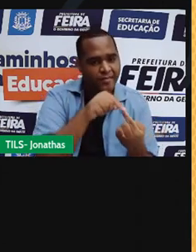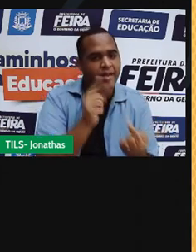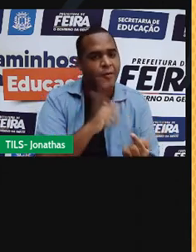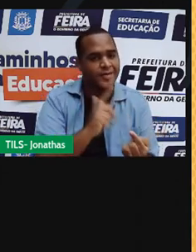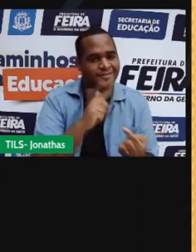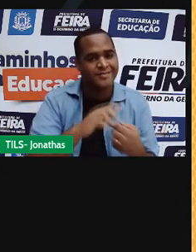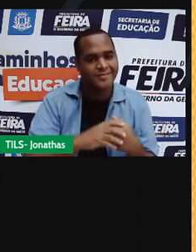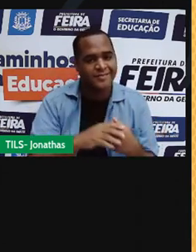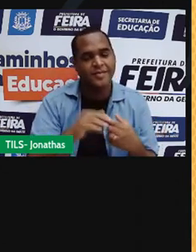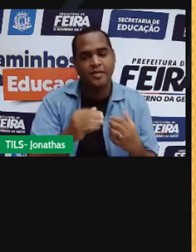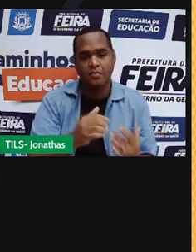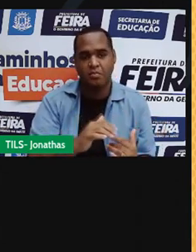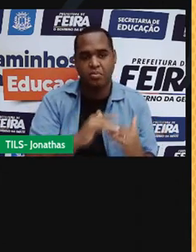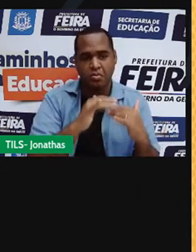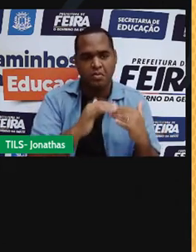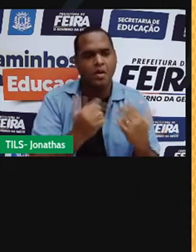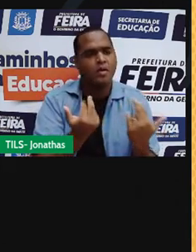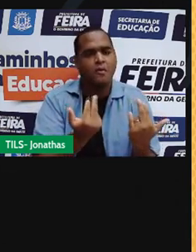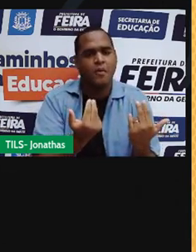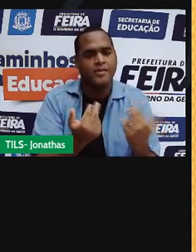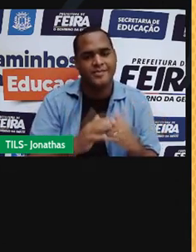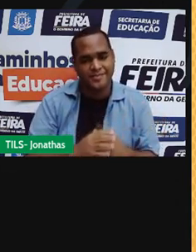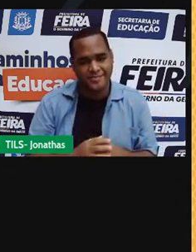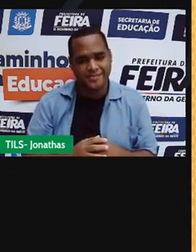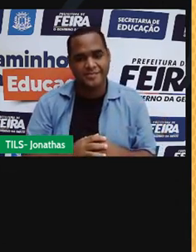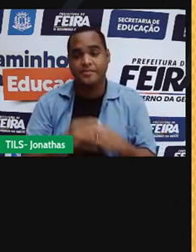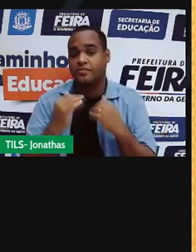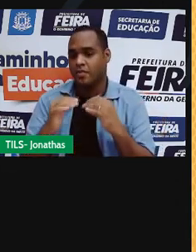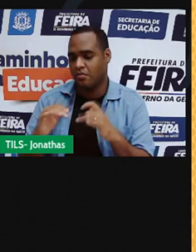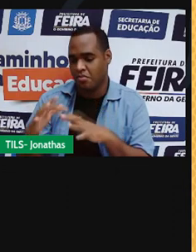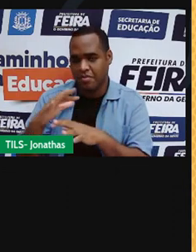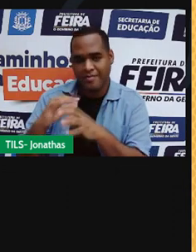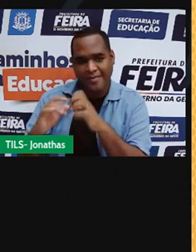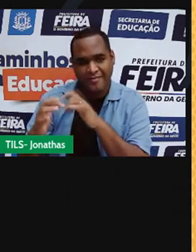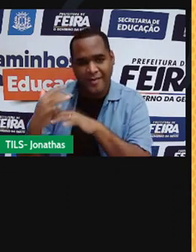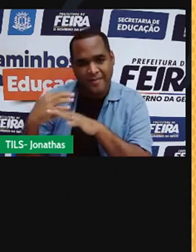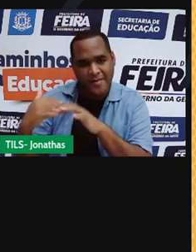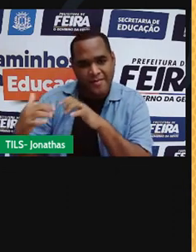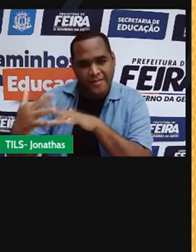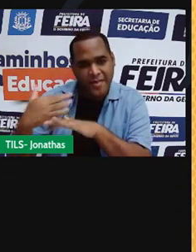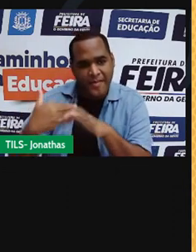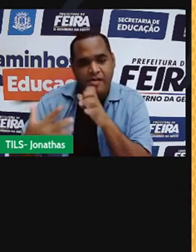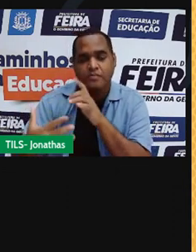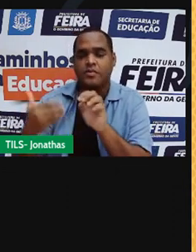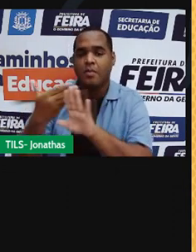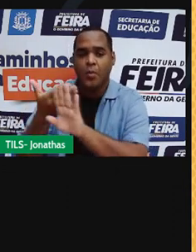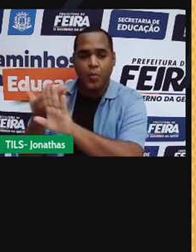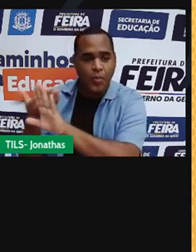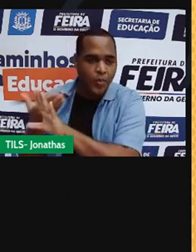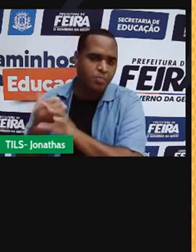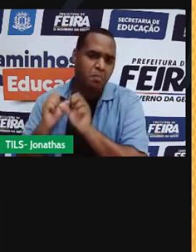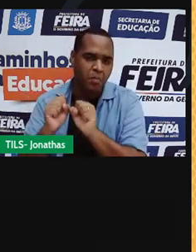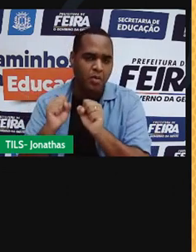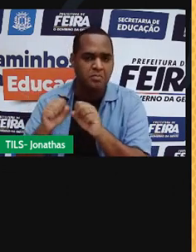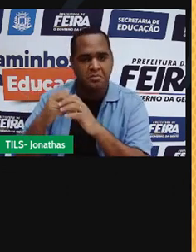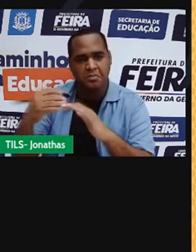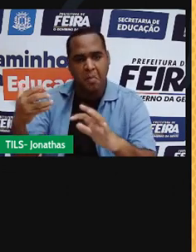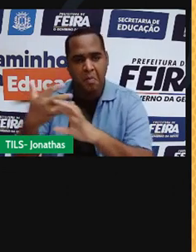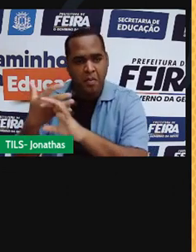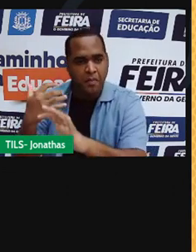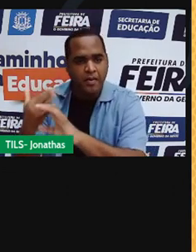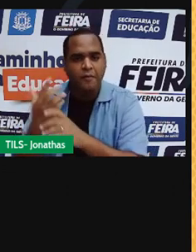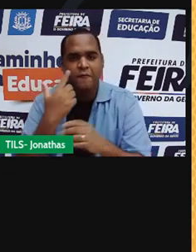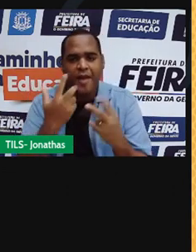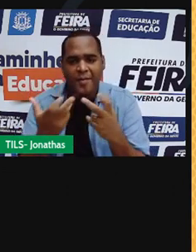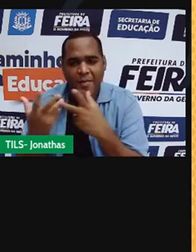e o volume é sempre o mesmo. As partículas estão separadas e podem se mover. Você está vendo como elas